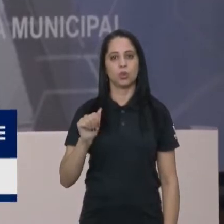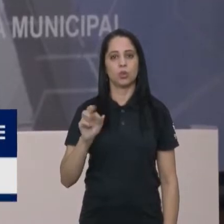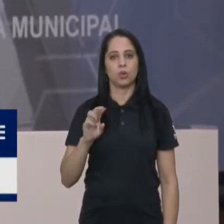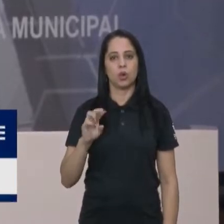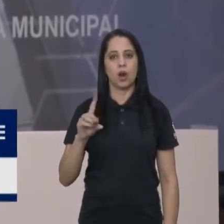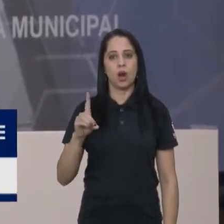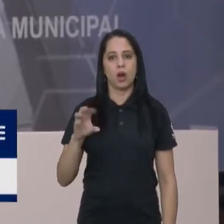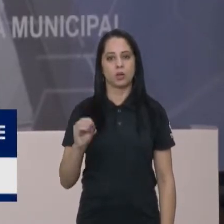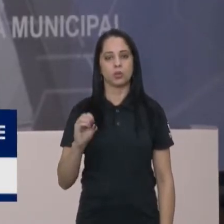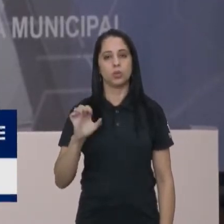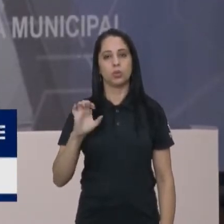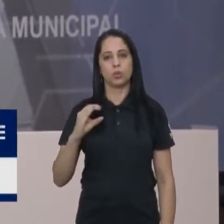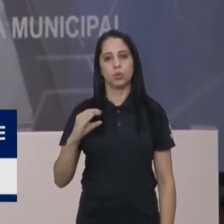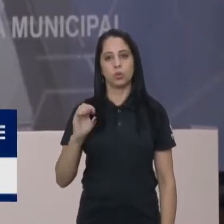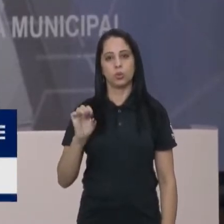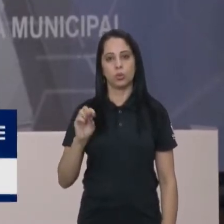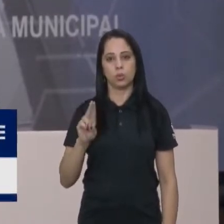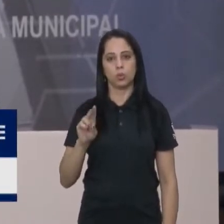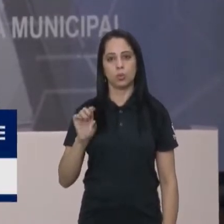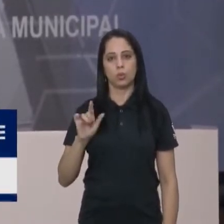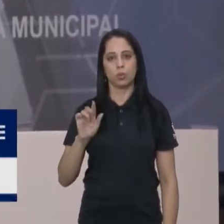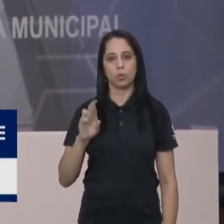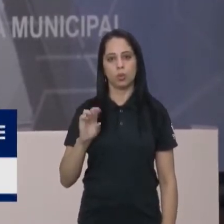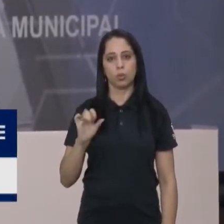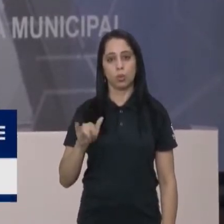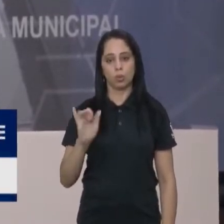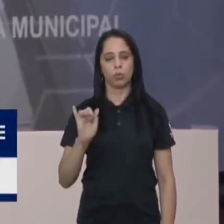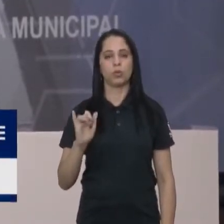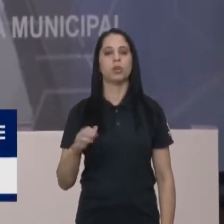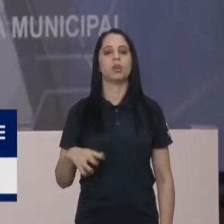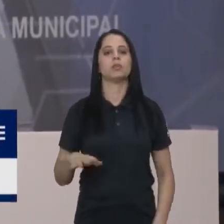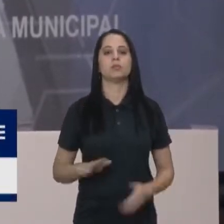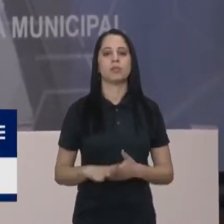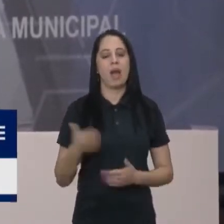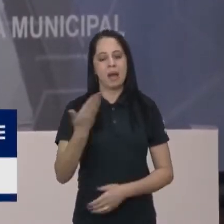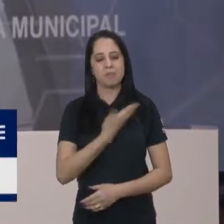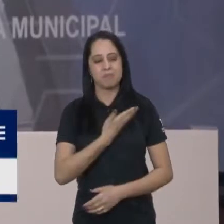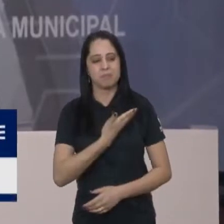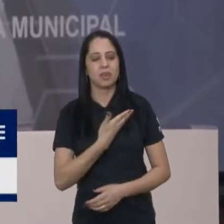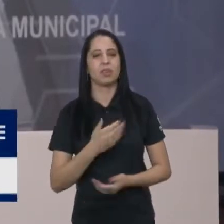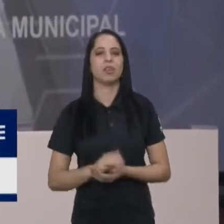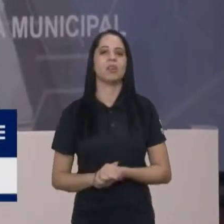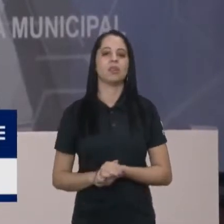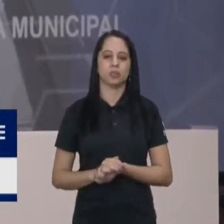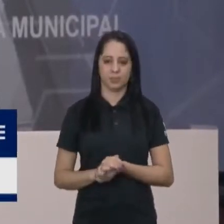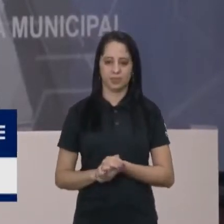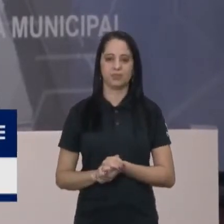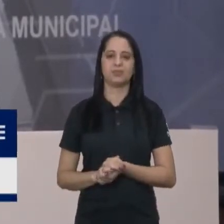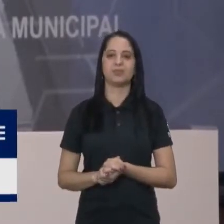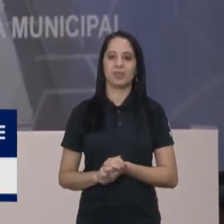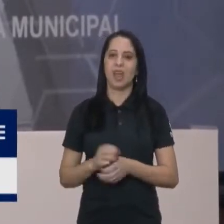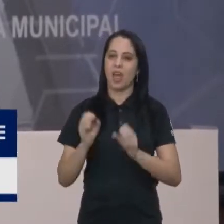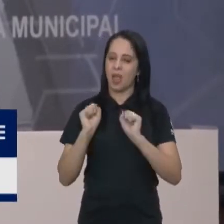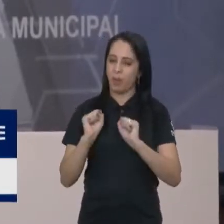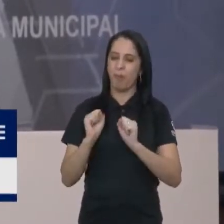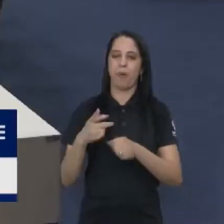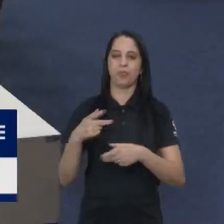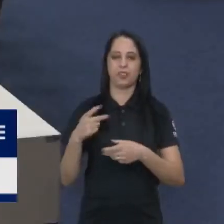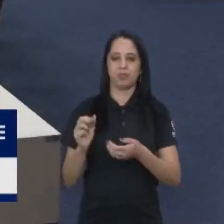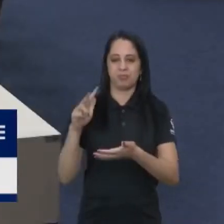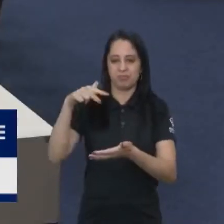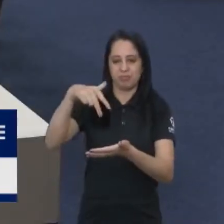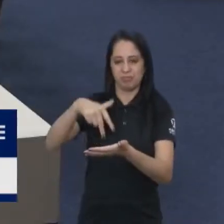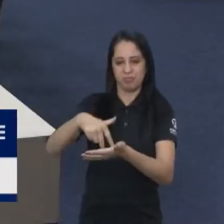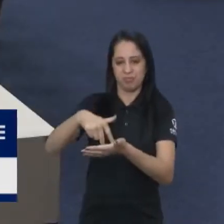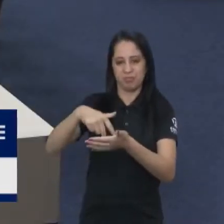nosso parceiro também, que como prefeito, né, deputados, vai poder falar muito aqui também do Dr. Ricardo, o quanto